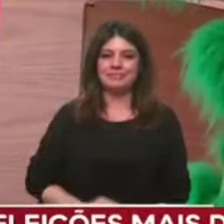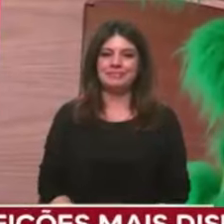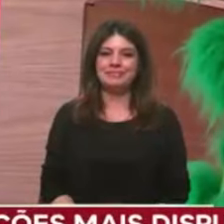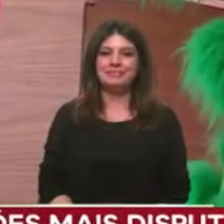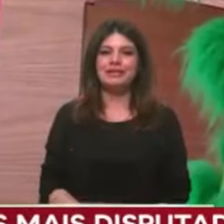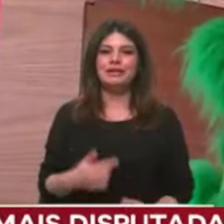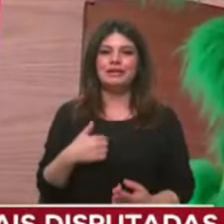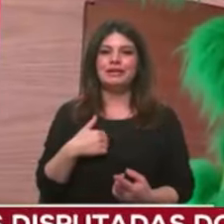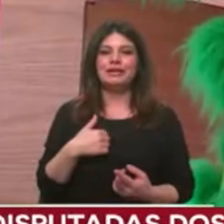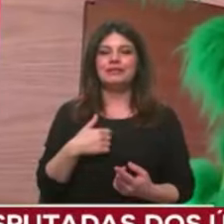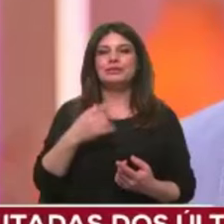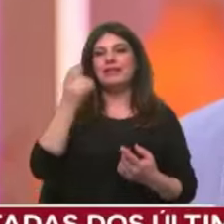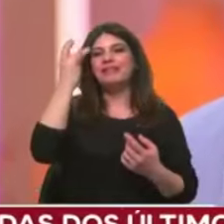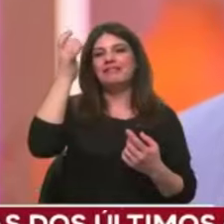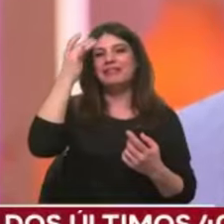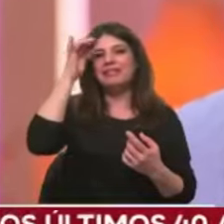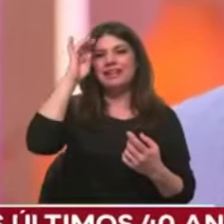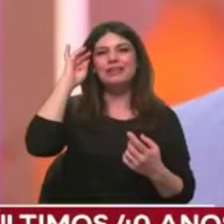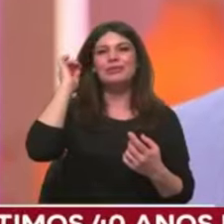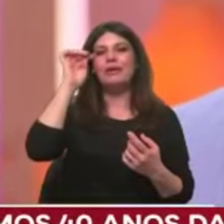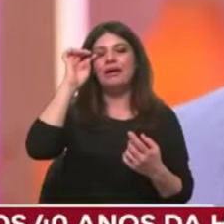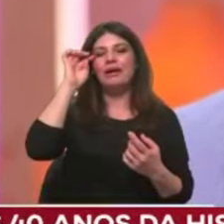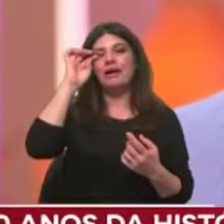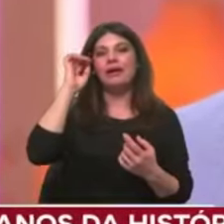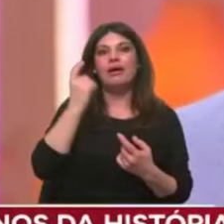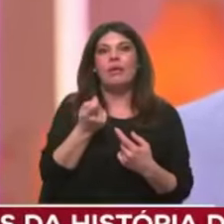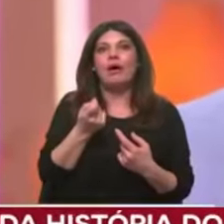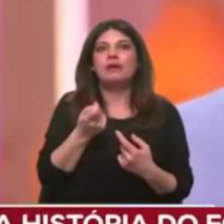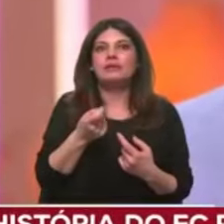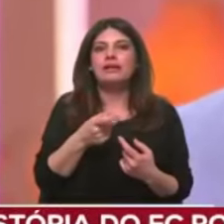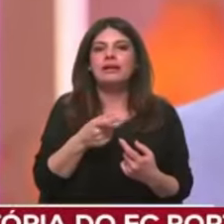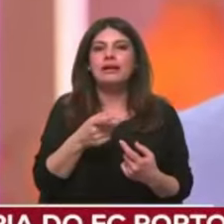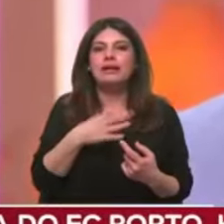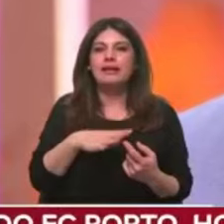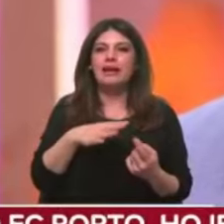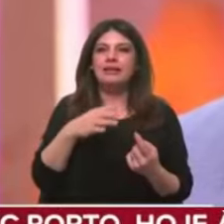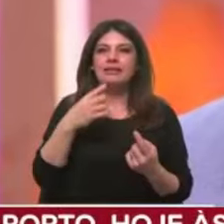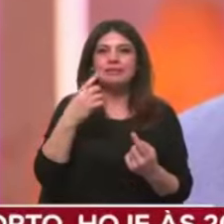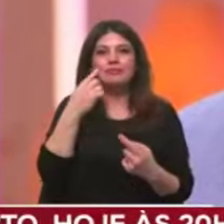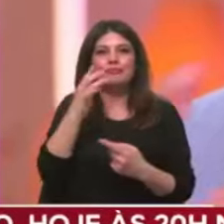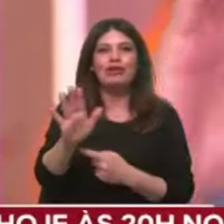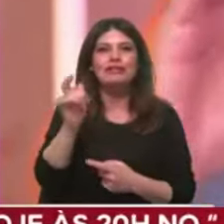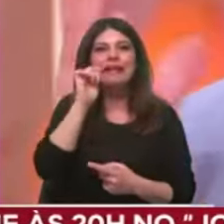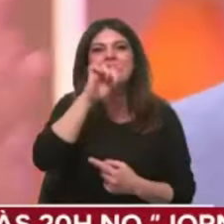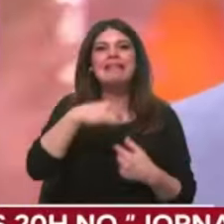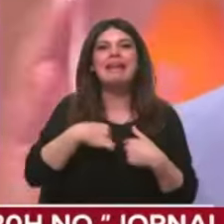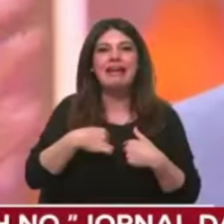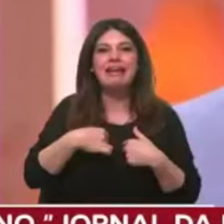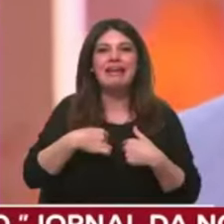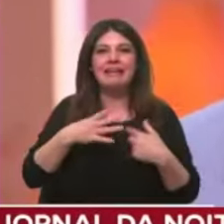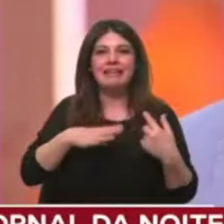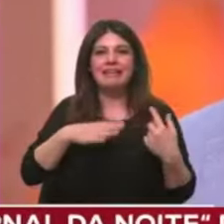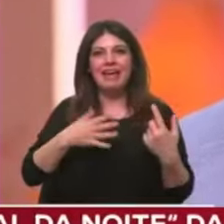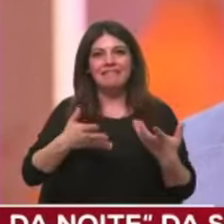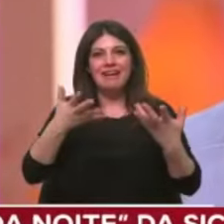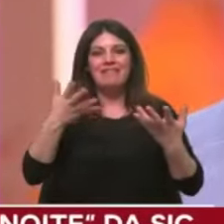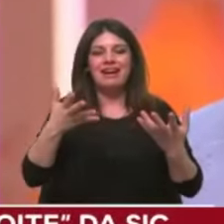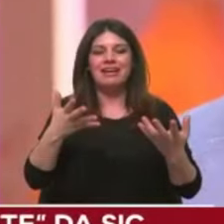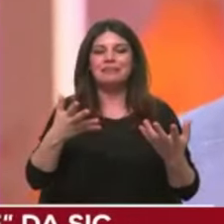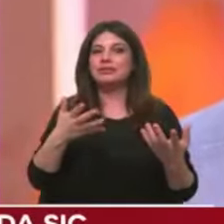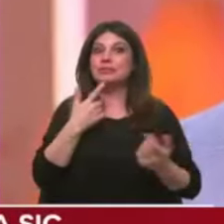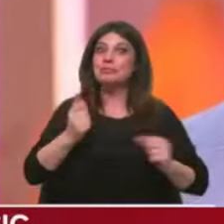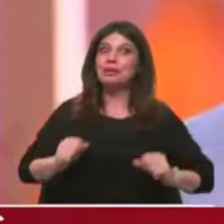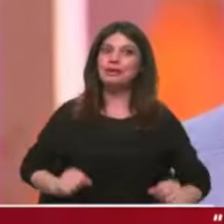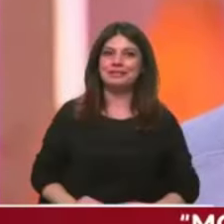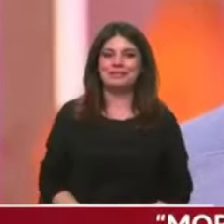tu estás tão divertido com aquilo, queres que saibam que és tu que estás ali. Sim, sou, identifica, sempre sou eu. Bom, portanto,